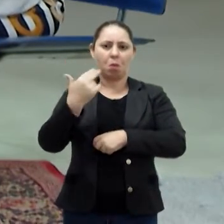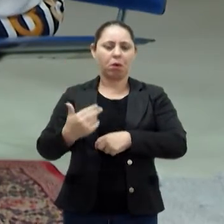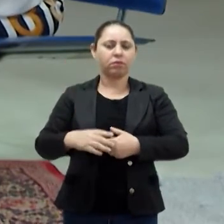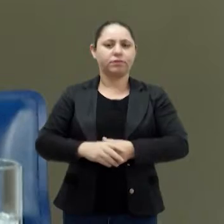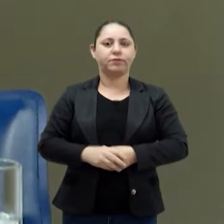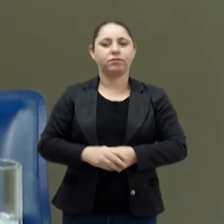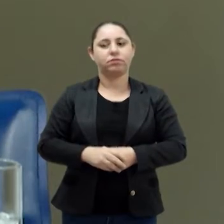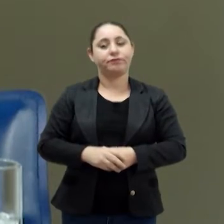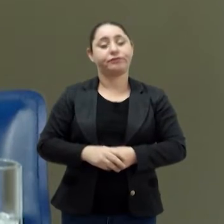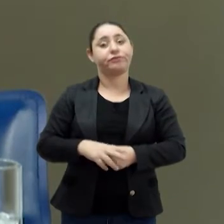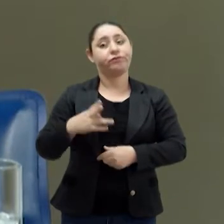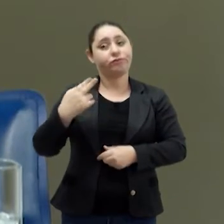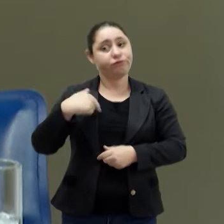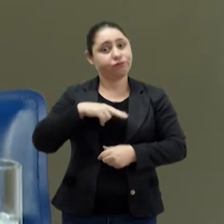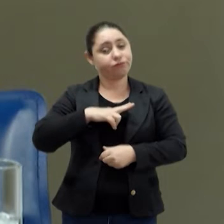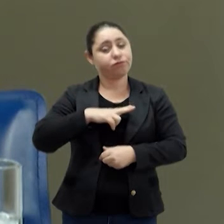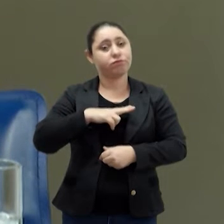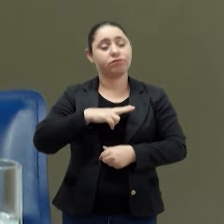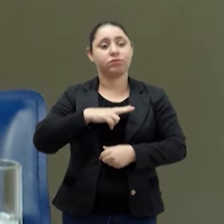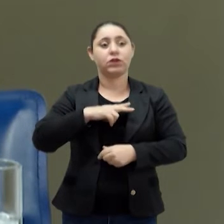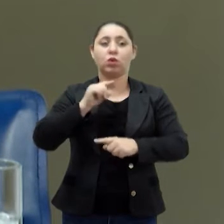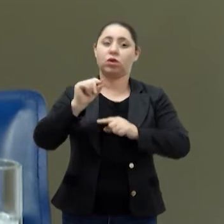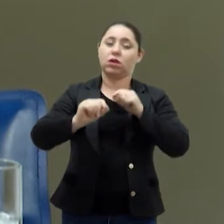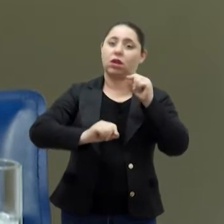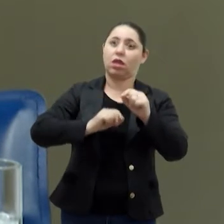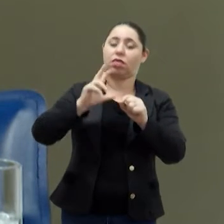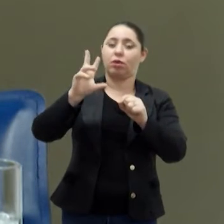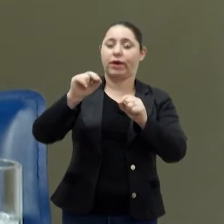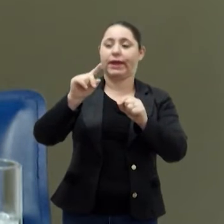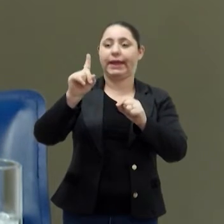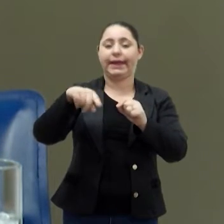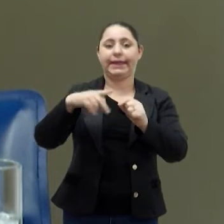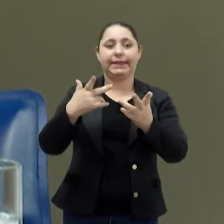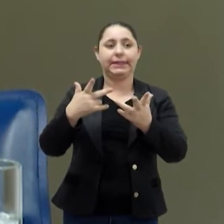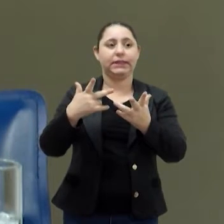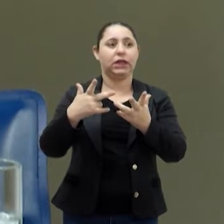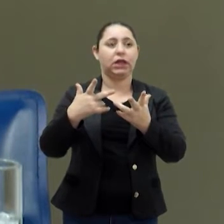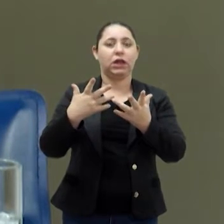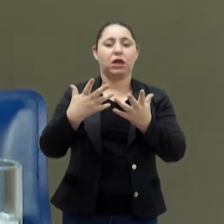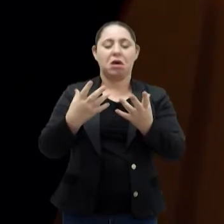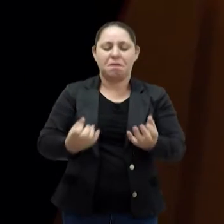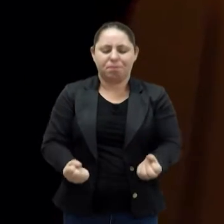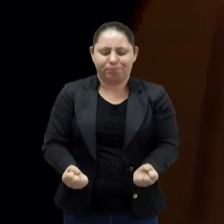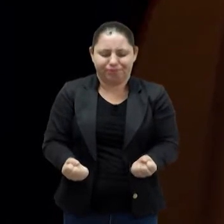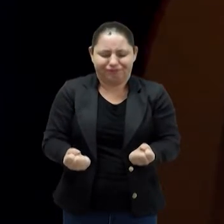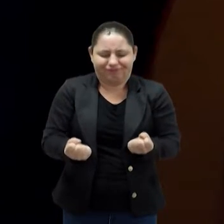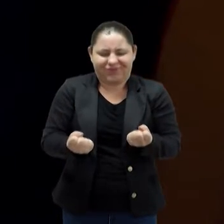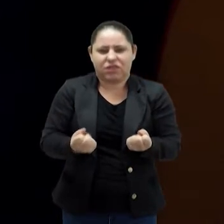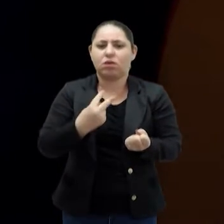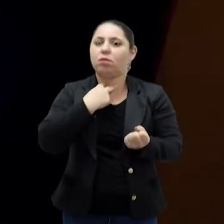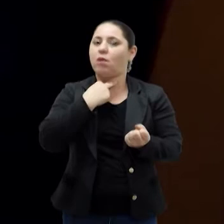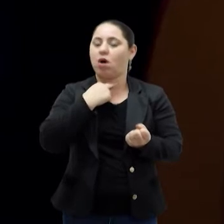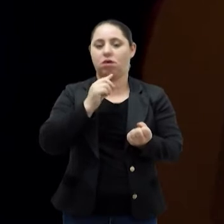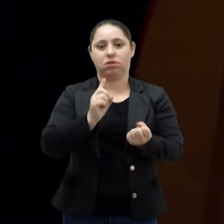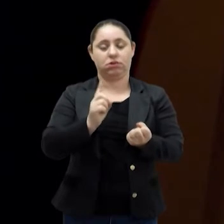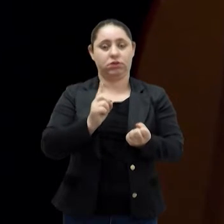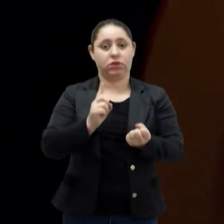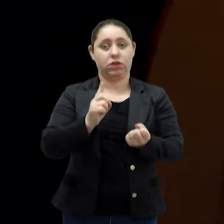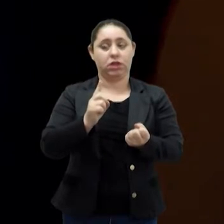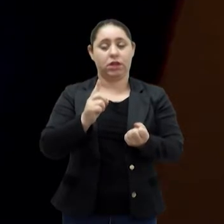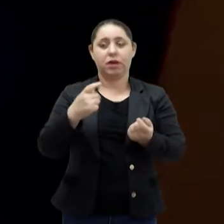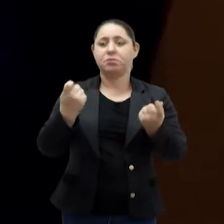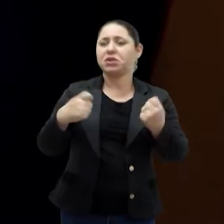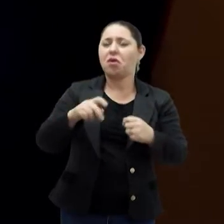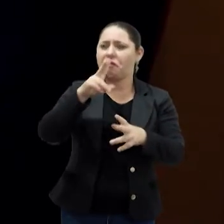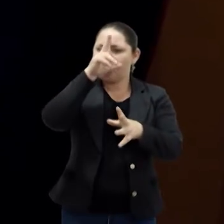dia? A gente considera, se não for uma atividade de pegar muito peso, que